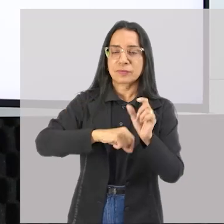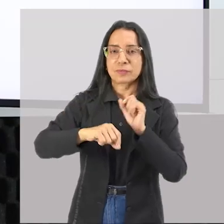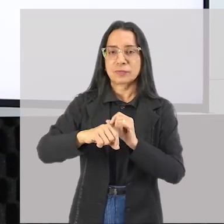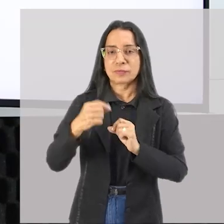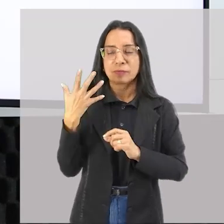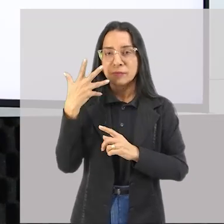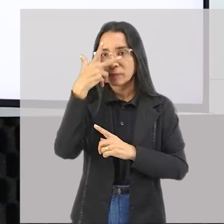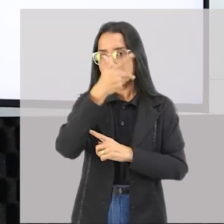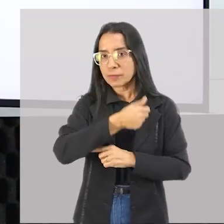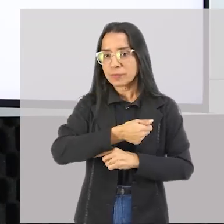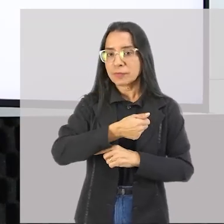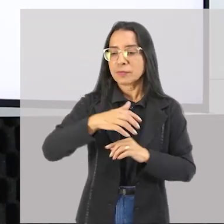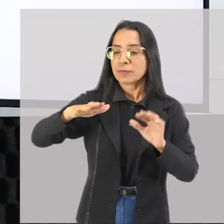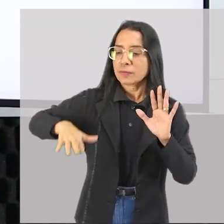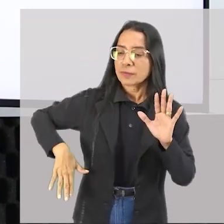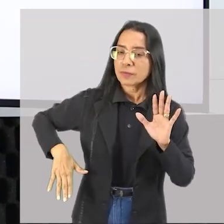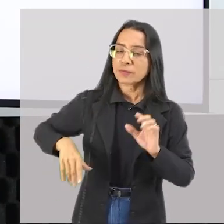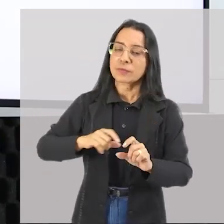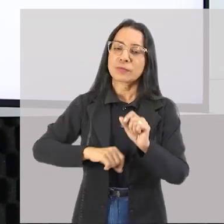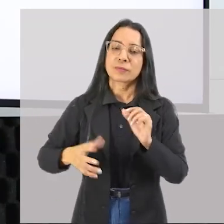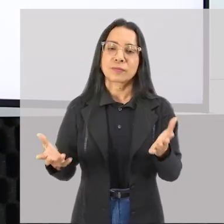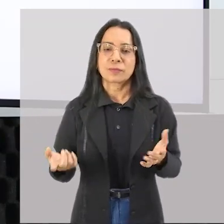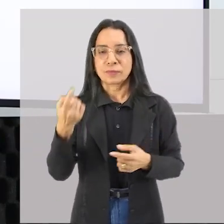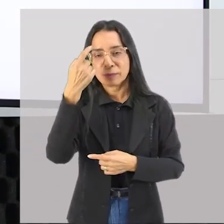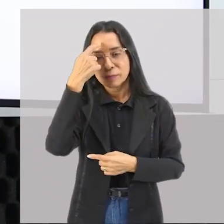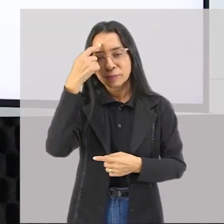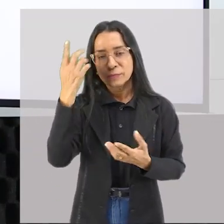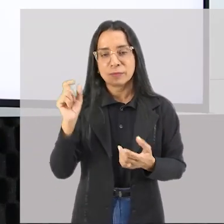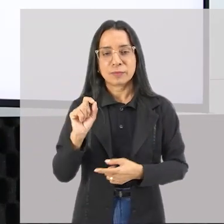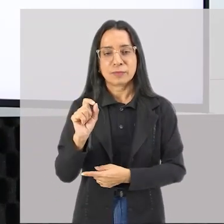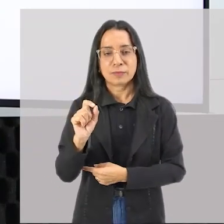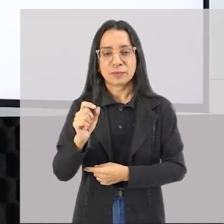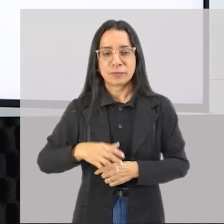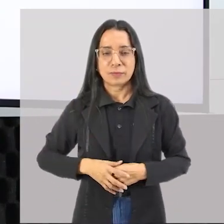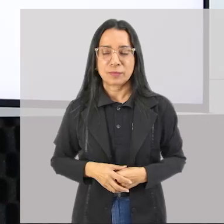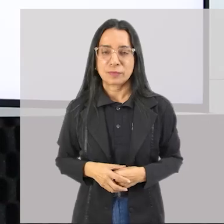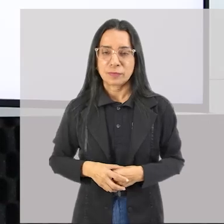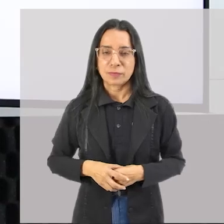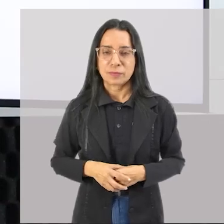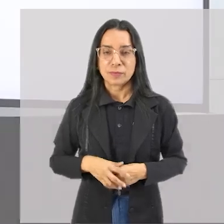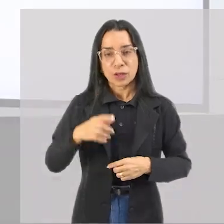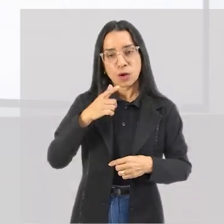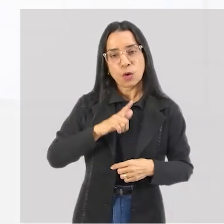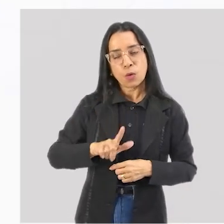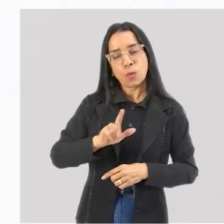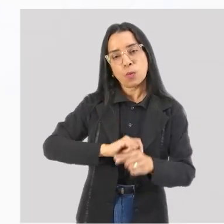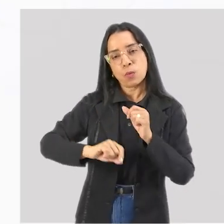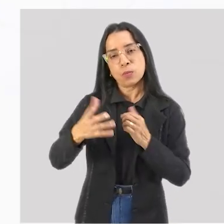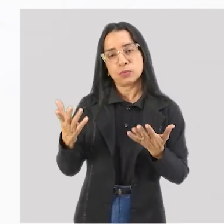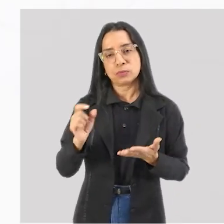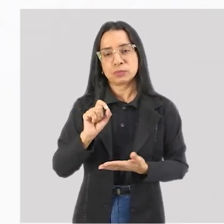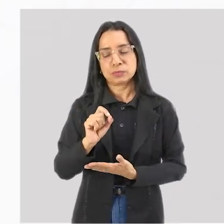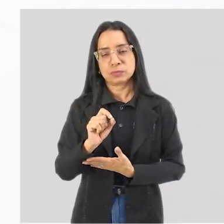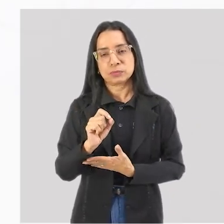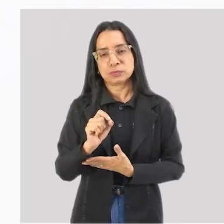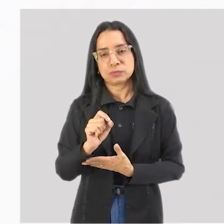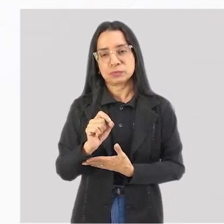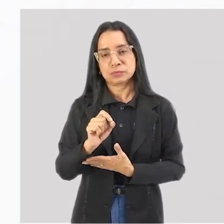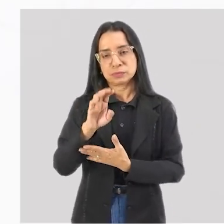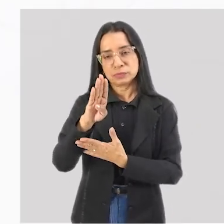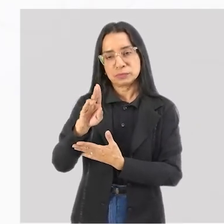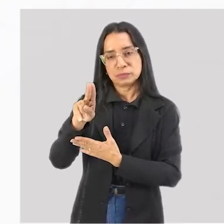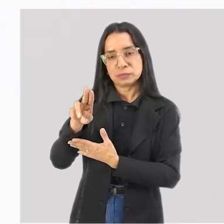praia. Então a ideia é de adição, in addition. Outro cartoon destacando a